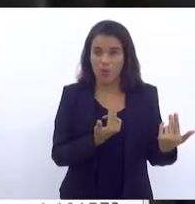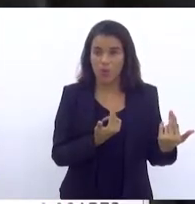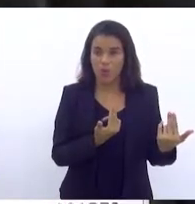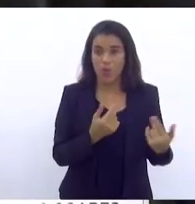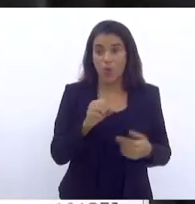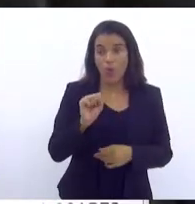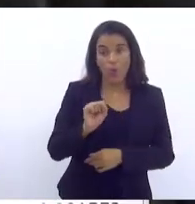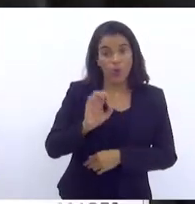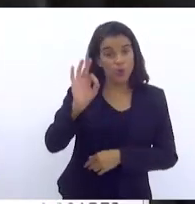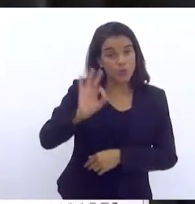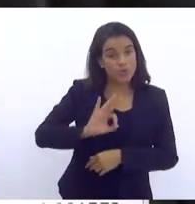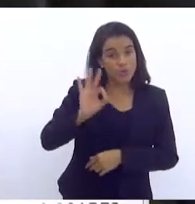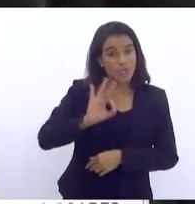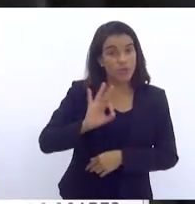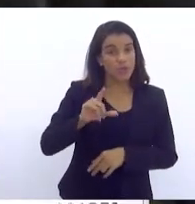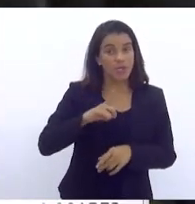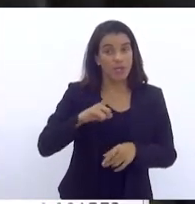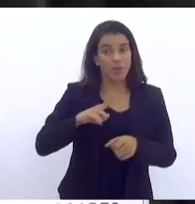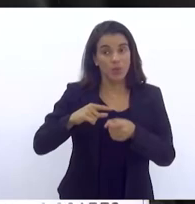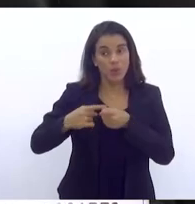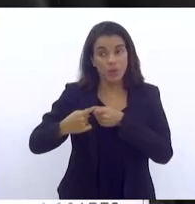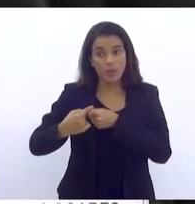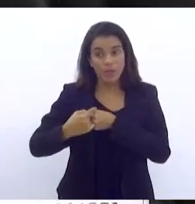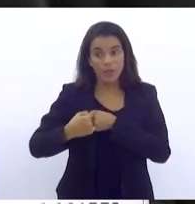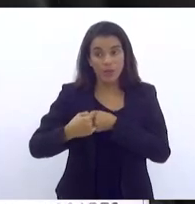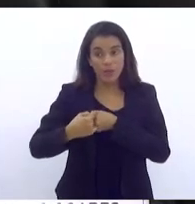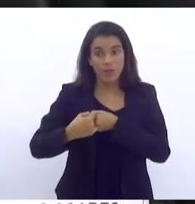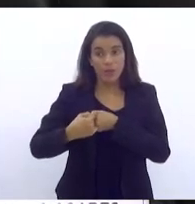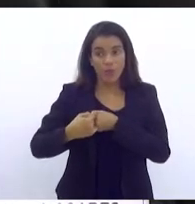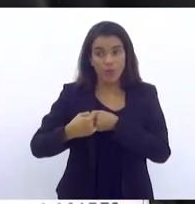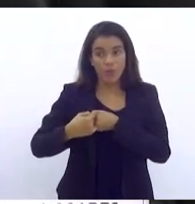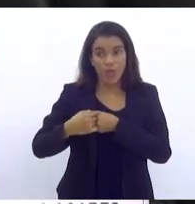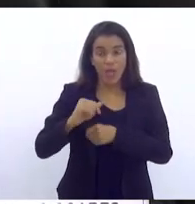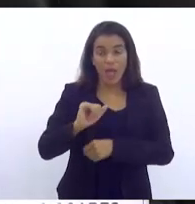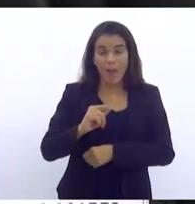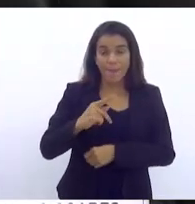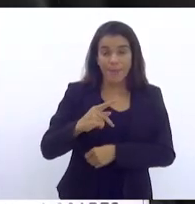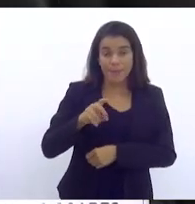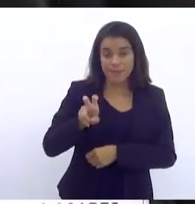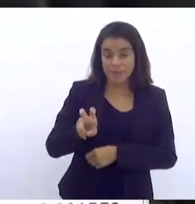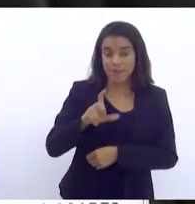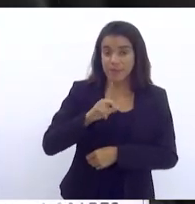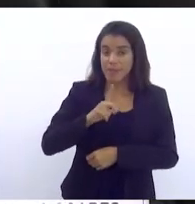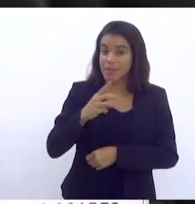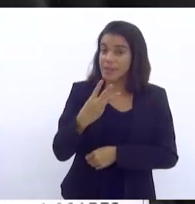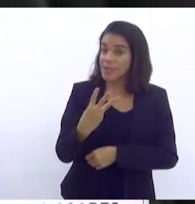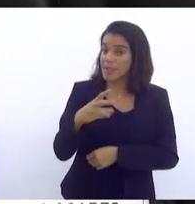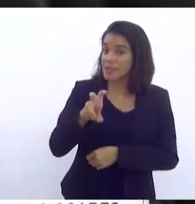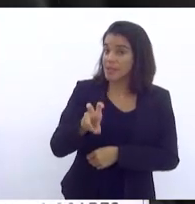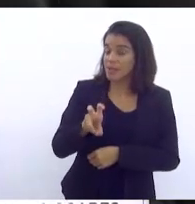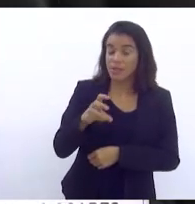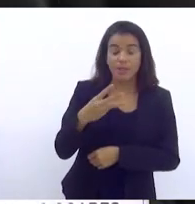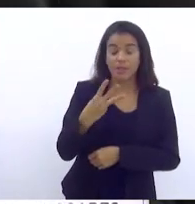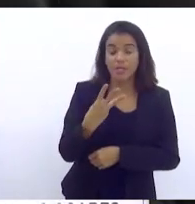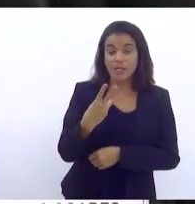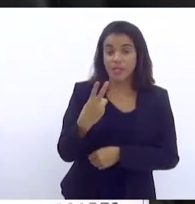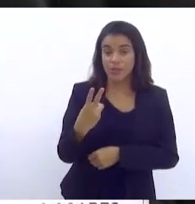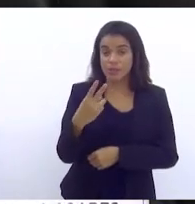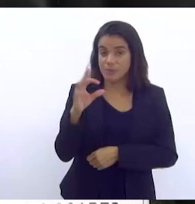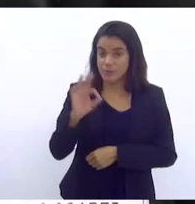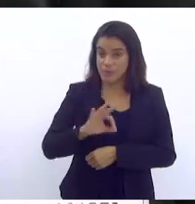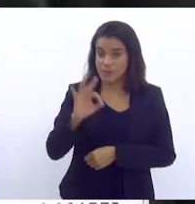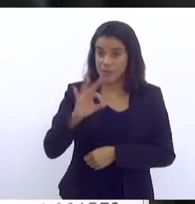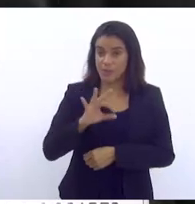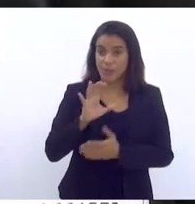88% eu tenho no interior aqui na ap5 perdão na ap5 eu tenho 32% de tarifa sociais